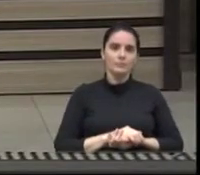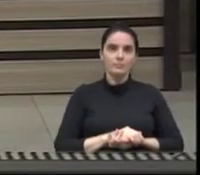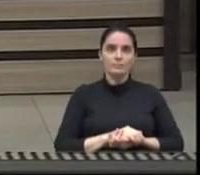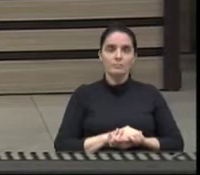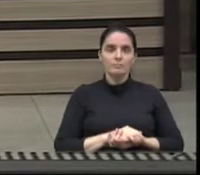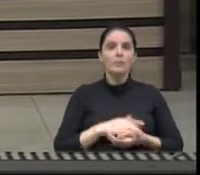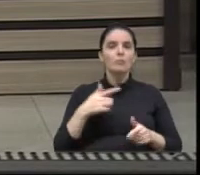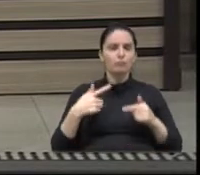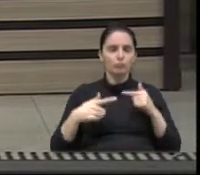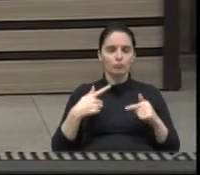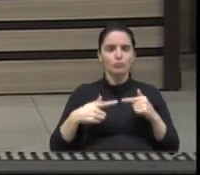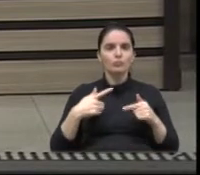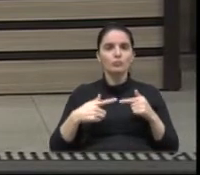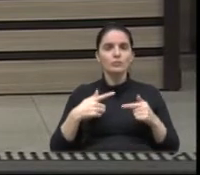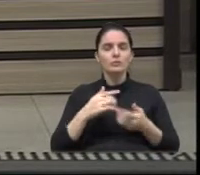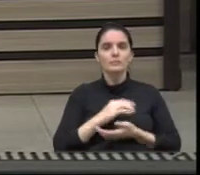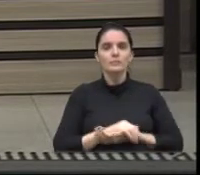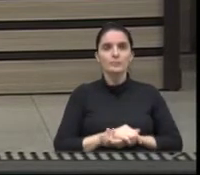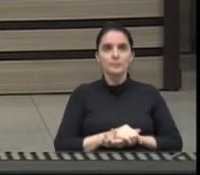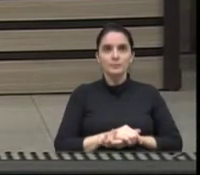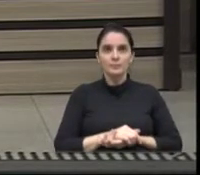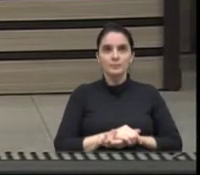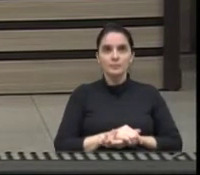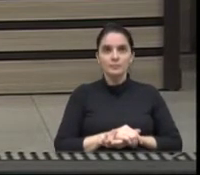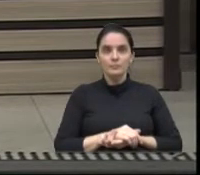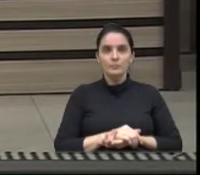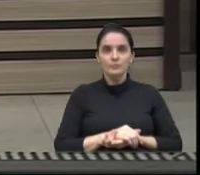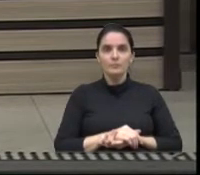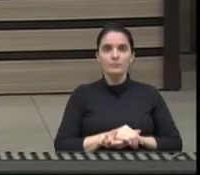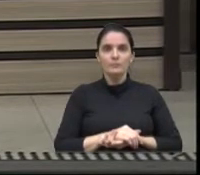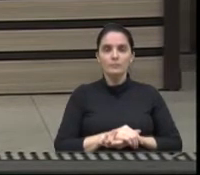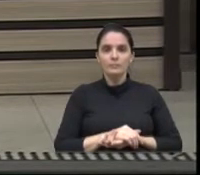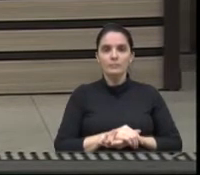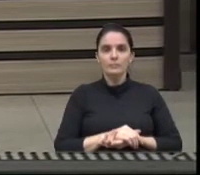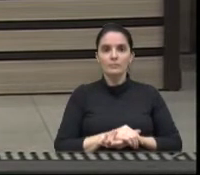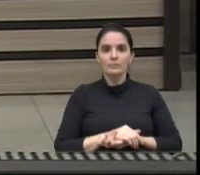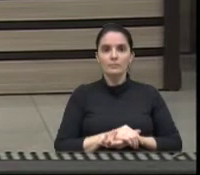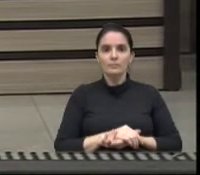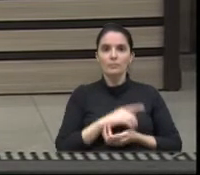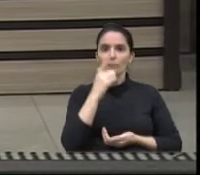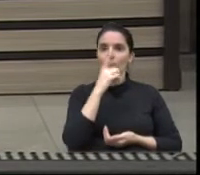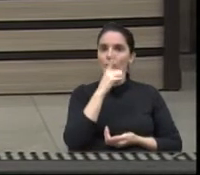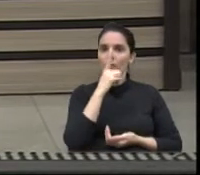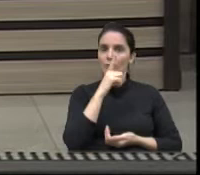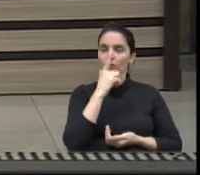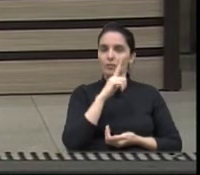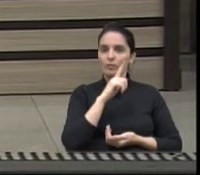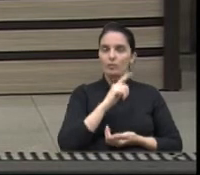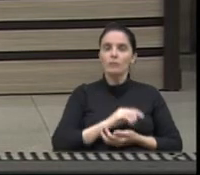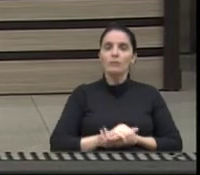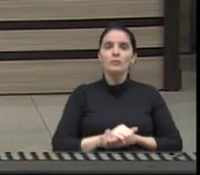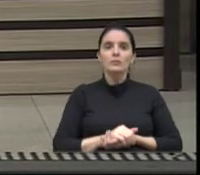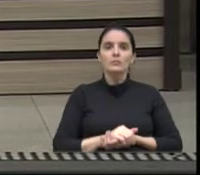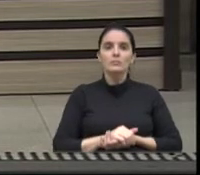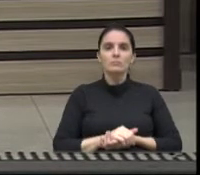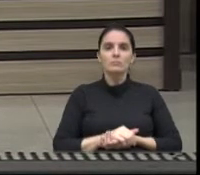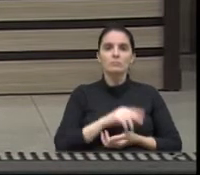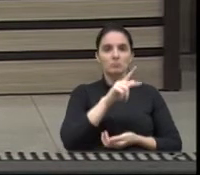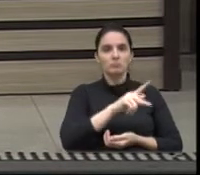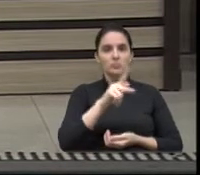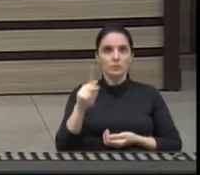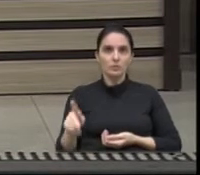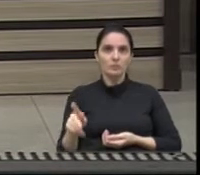Continue a discussão. Senhor presidente. Com a palavra, o vereador Lemão, depois o Jorge Freitas. Senhor presidente,